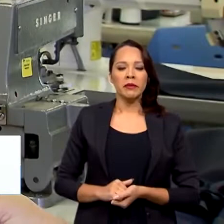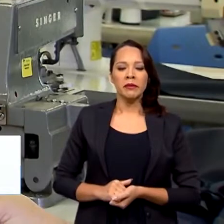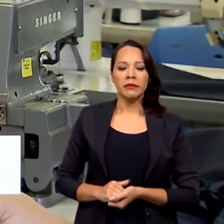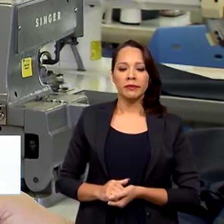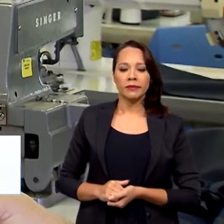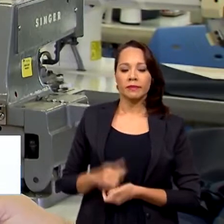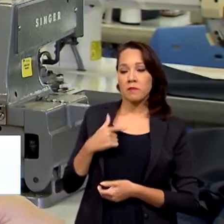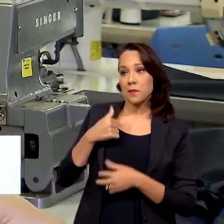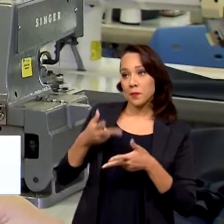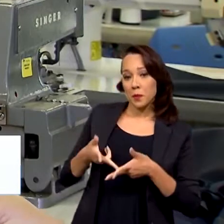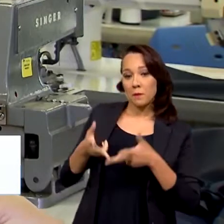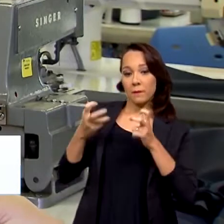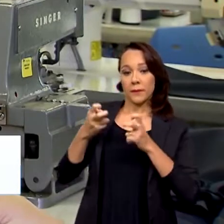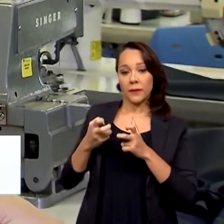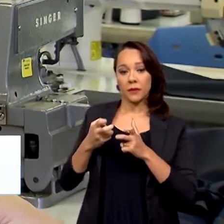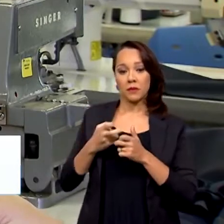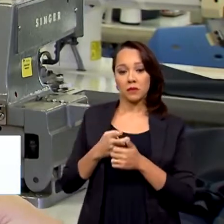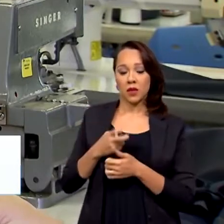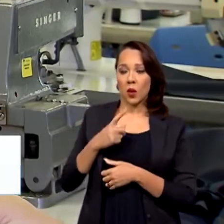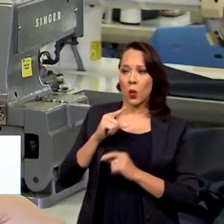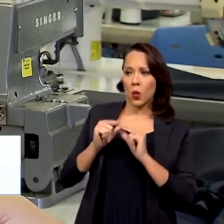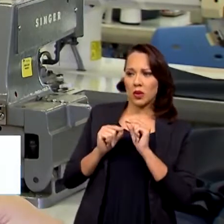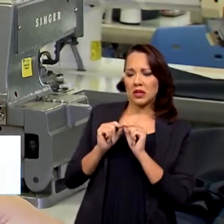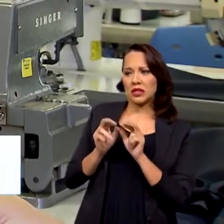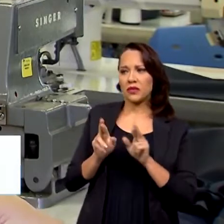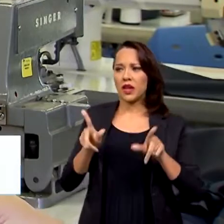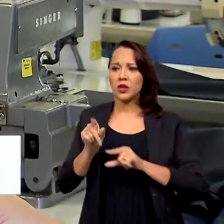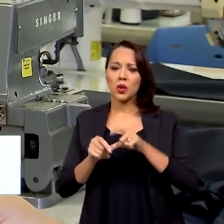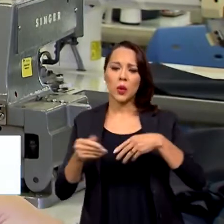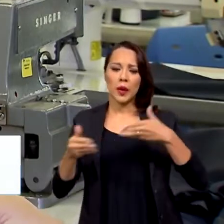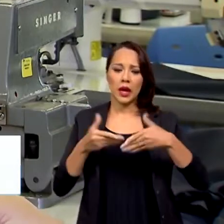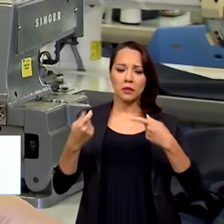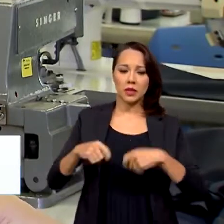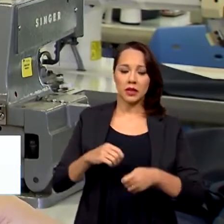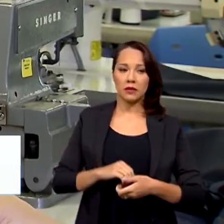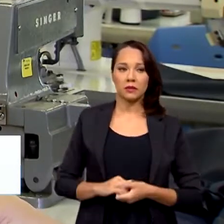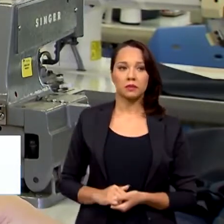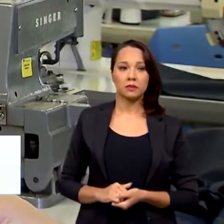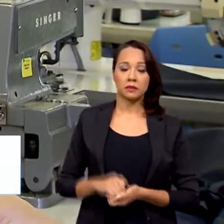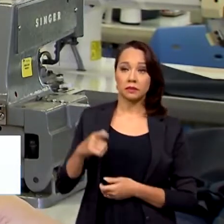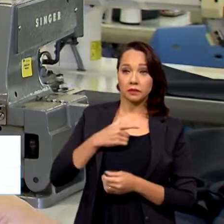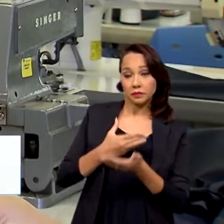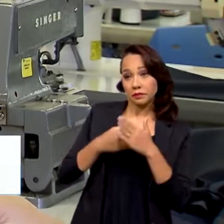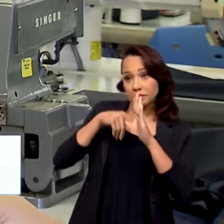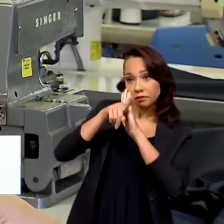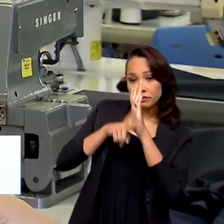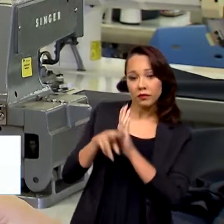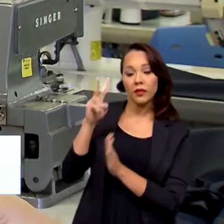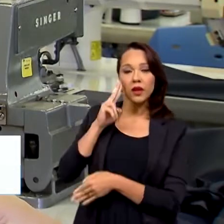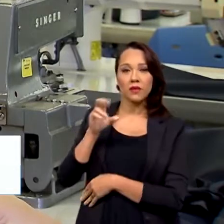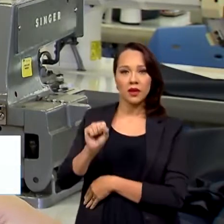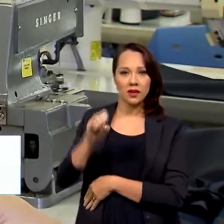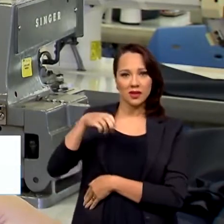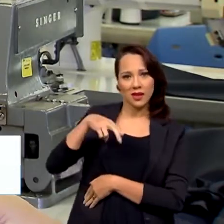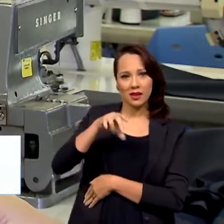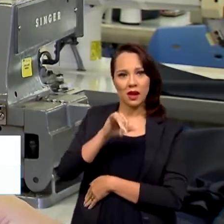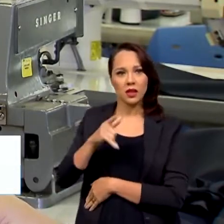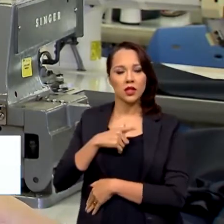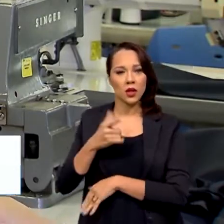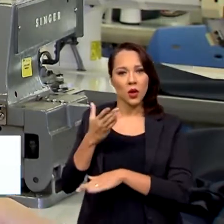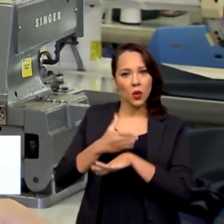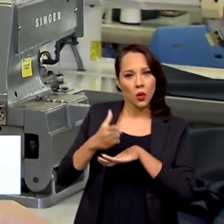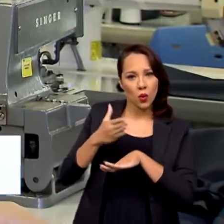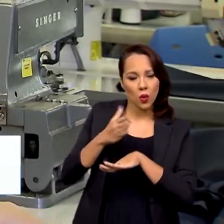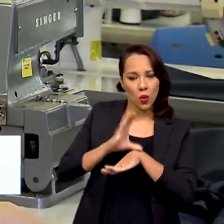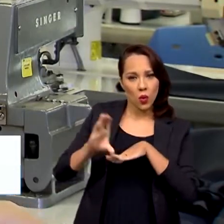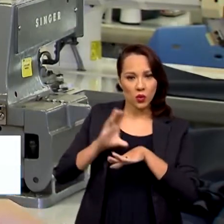eu estava um pouco aquém do que o mercado estava exigindo. Então eu comecei a pesquisar e vi que no SENAI tinha os cursos de modelagem,